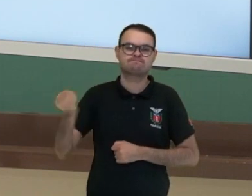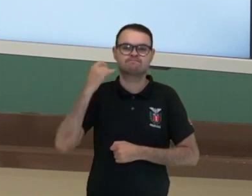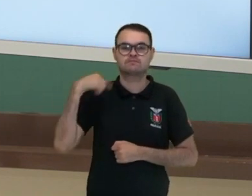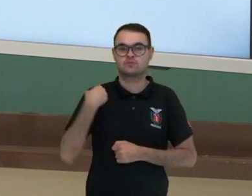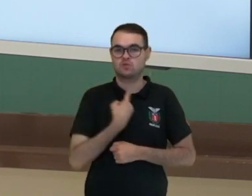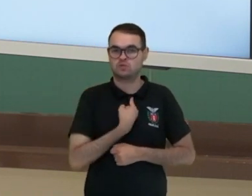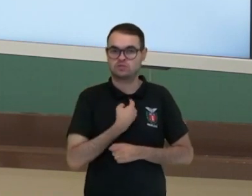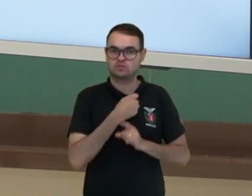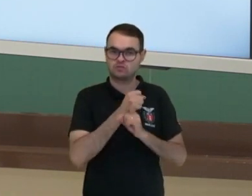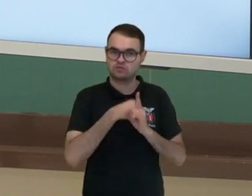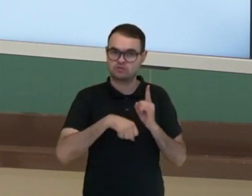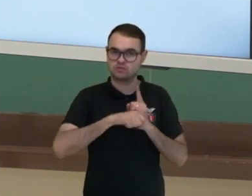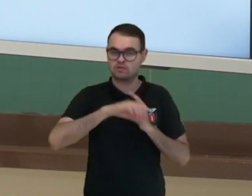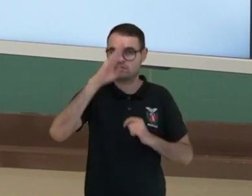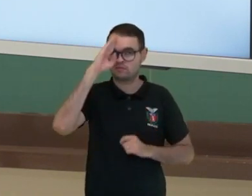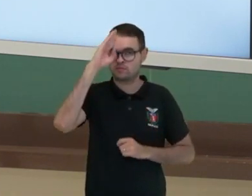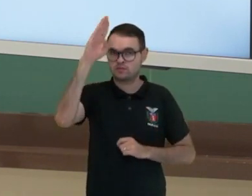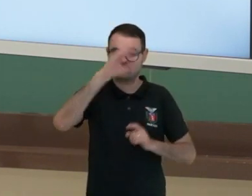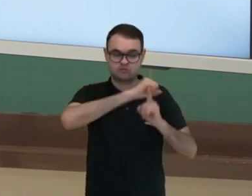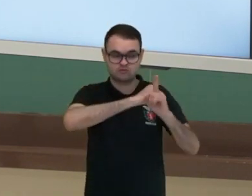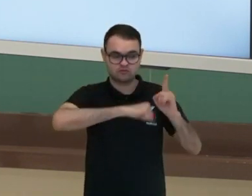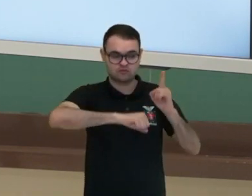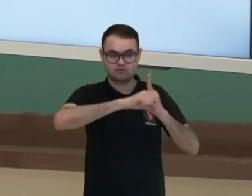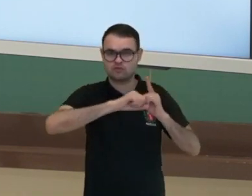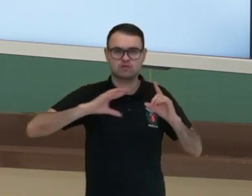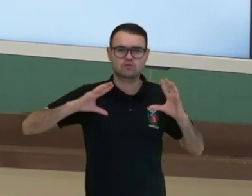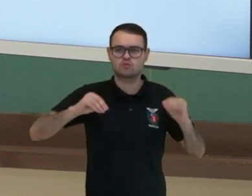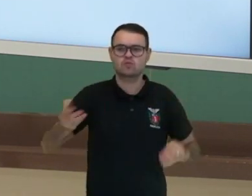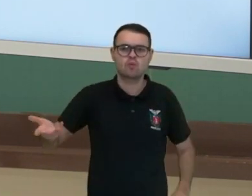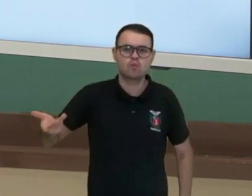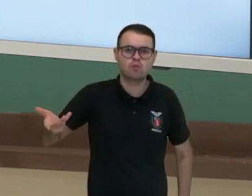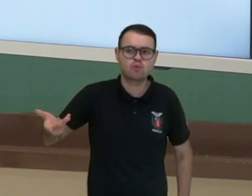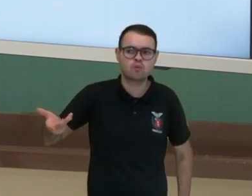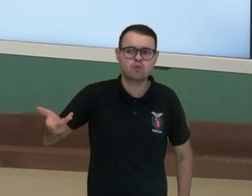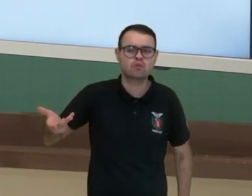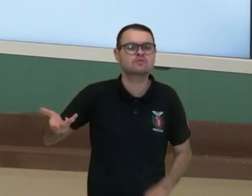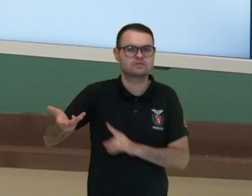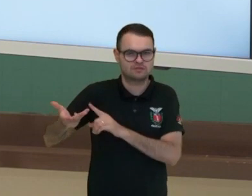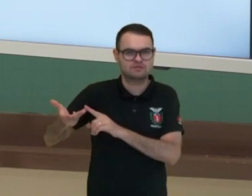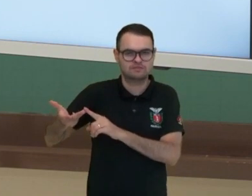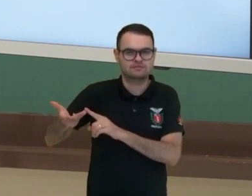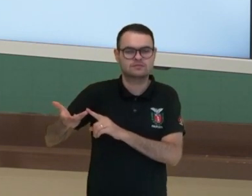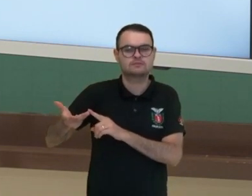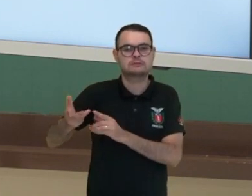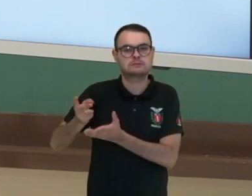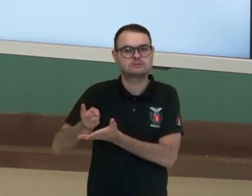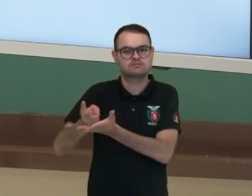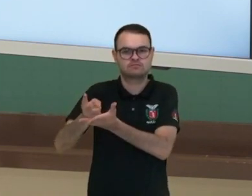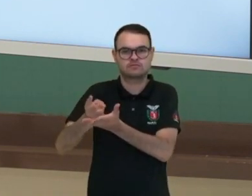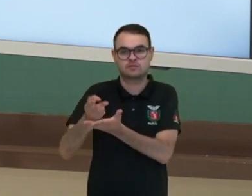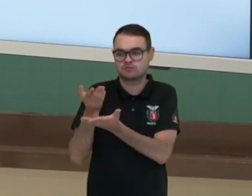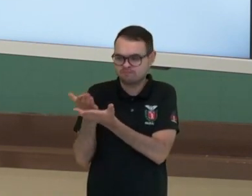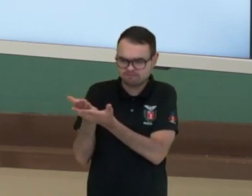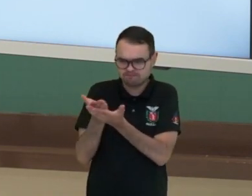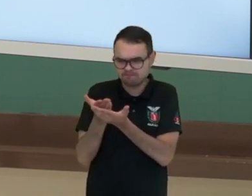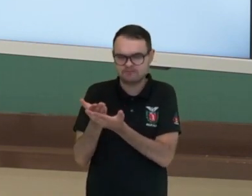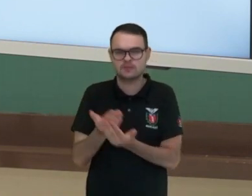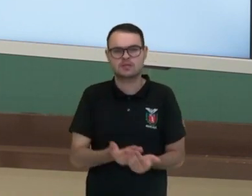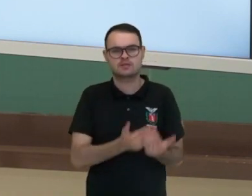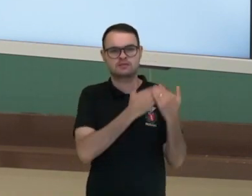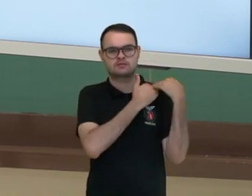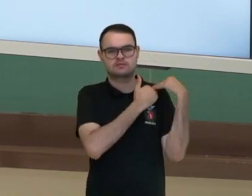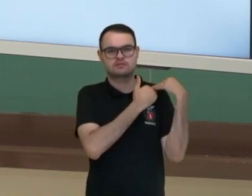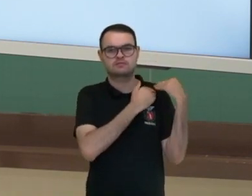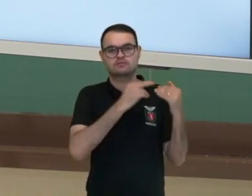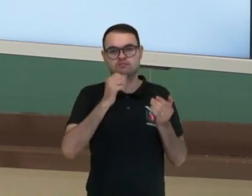sociedade, principalmente nessa sociedade que tudo é rápido, tudo é inconstante, né? E os historiadores eles são